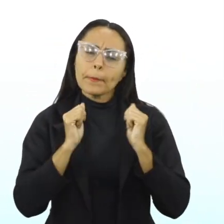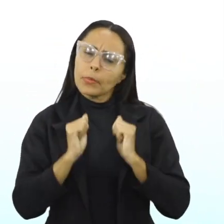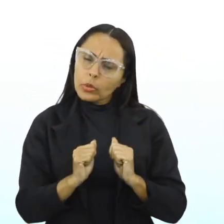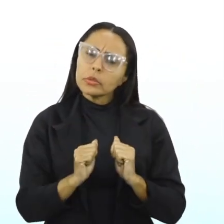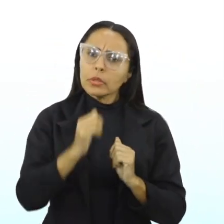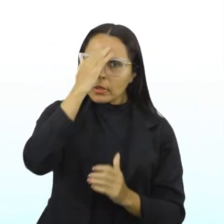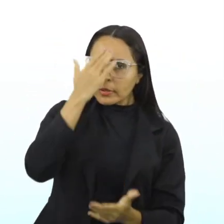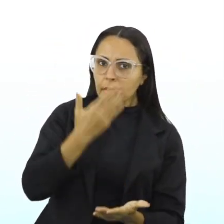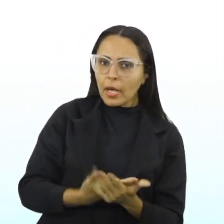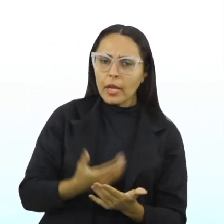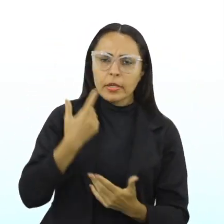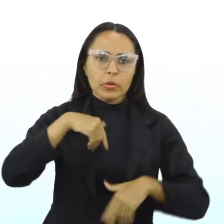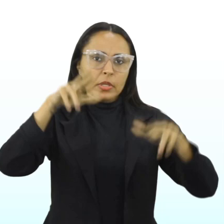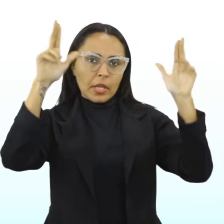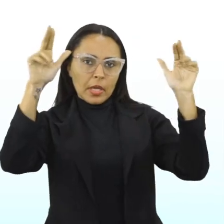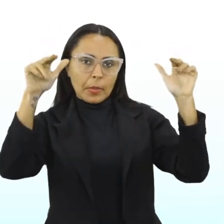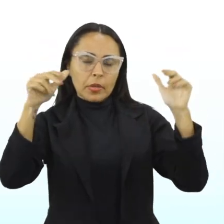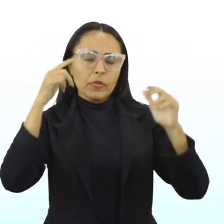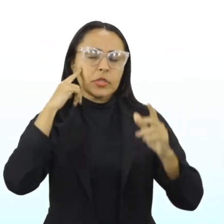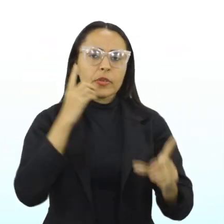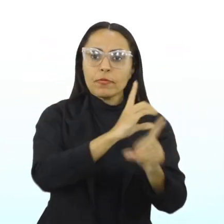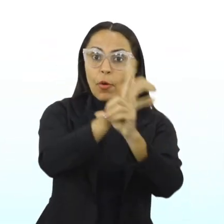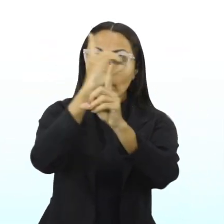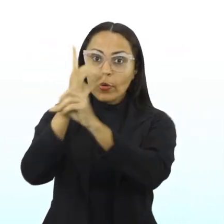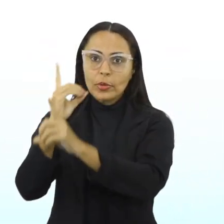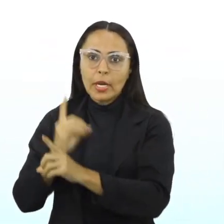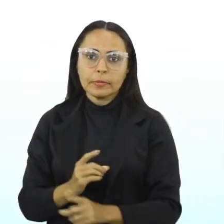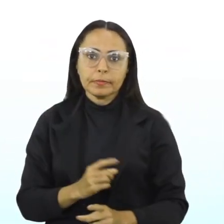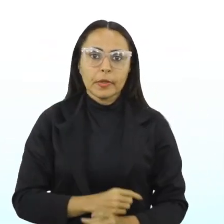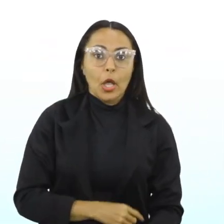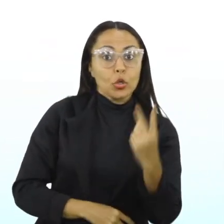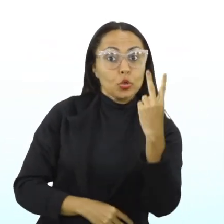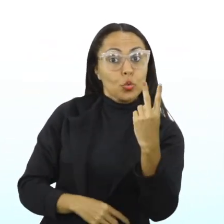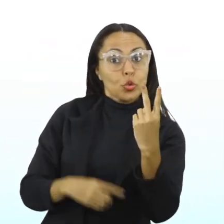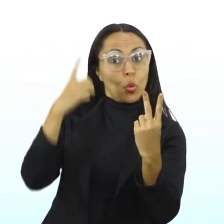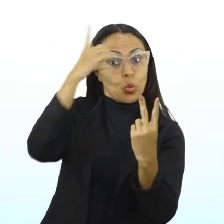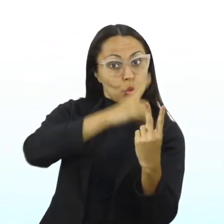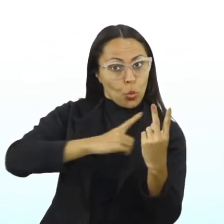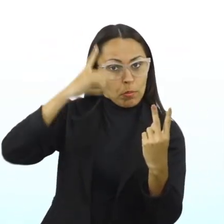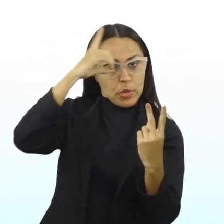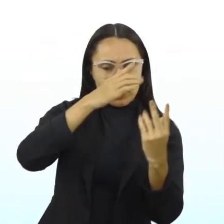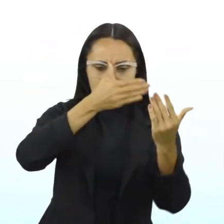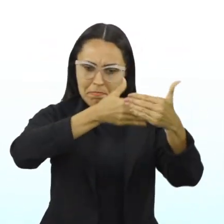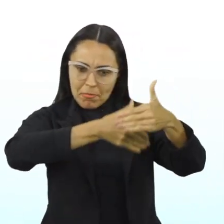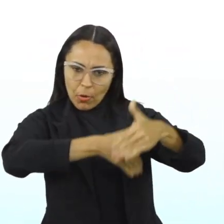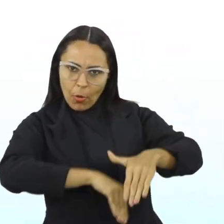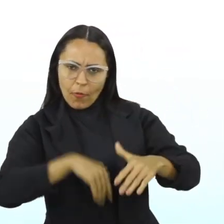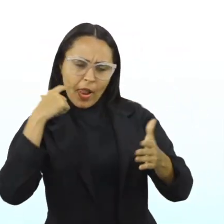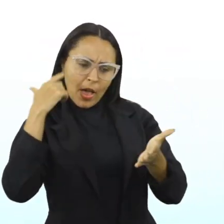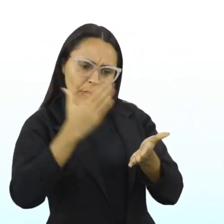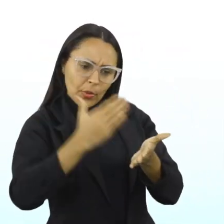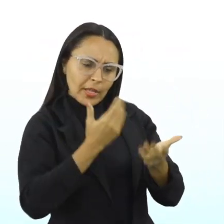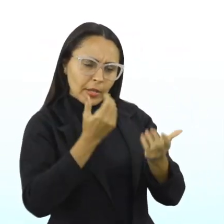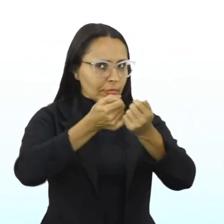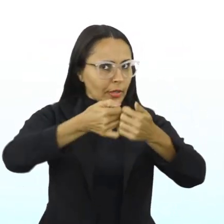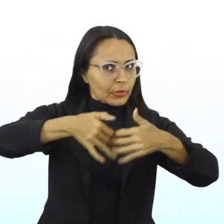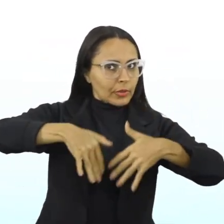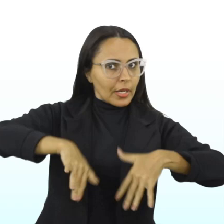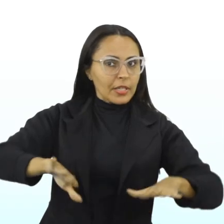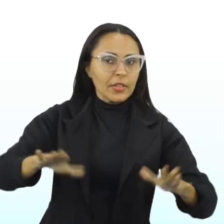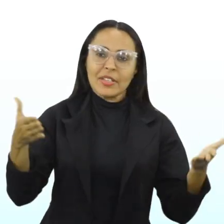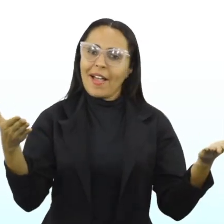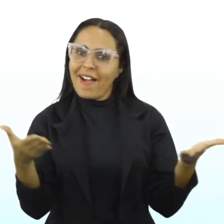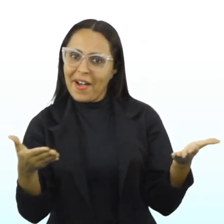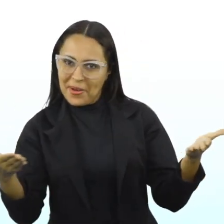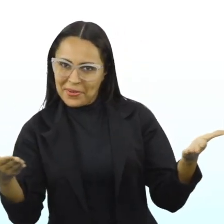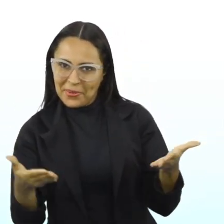que os principais temas que vocês vão encontrar no segundo domingo de prova do Enem, lá no Caderno de Natureza, vai ser aqui